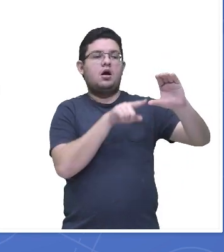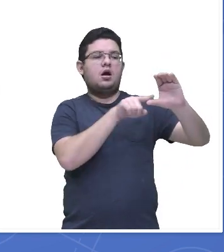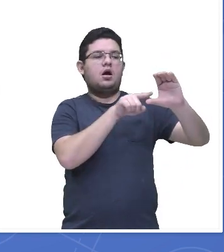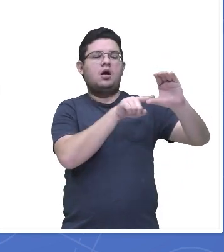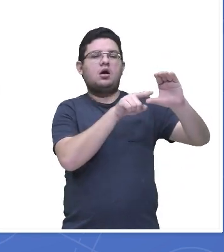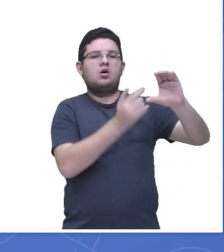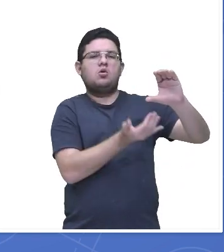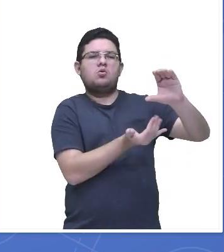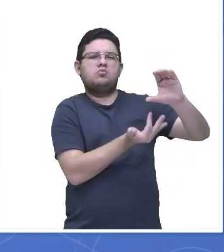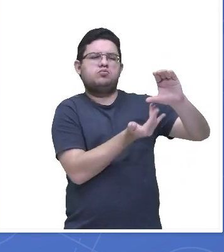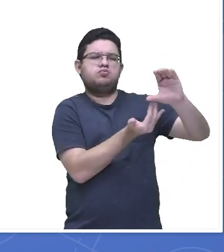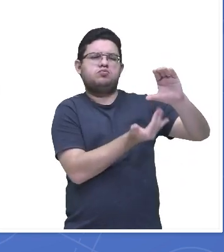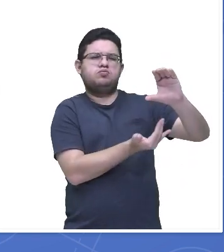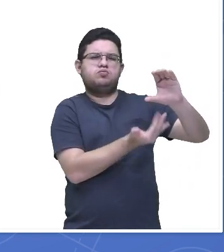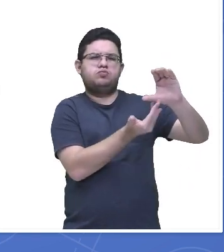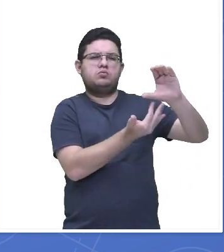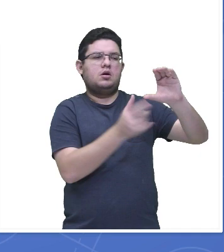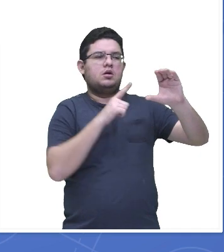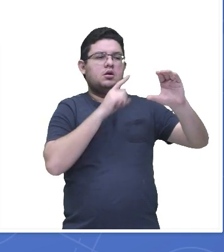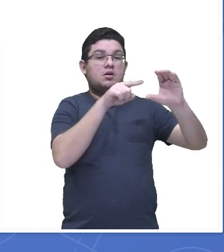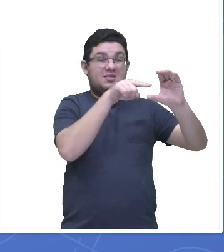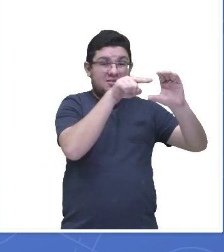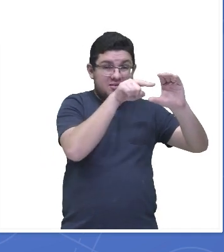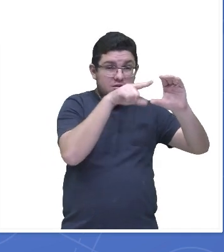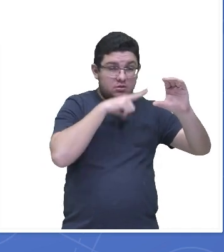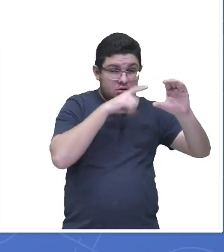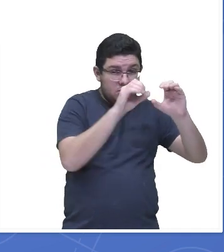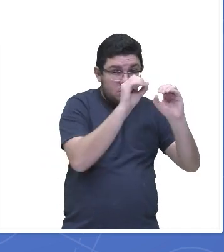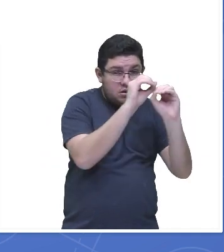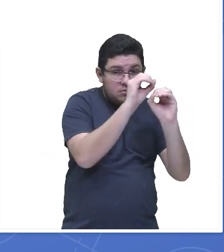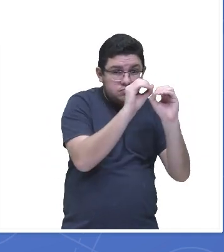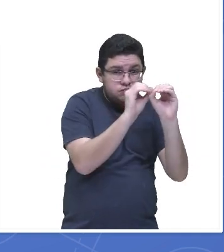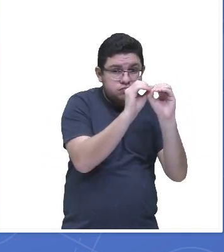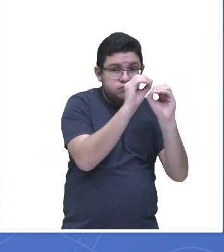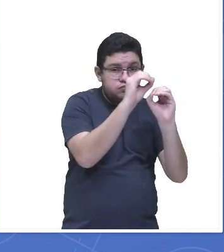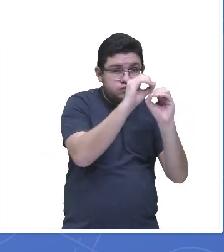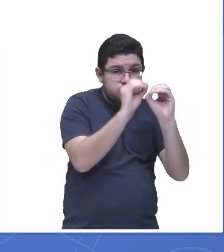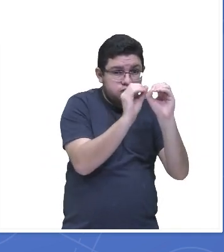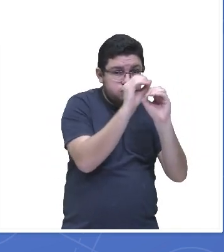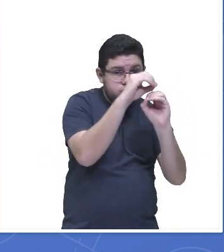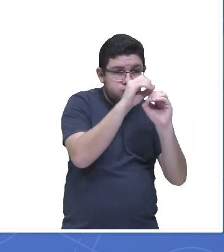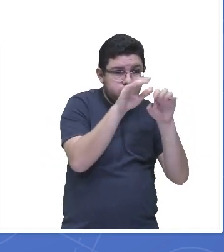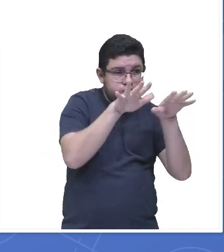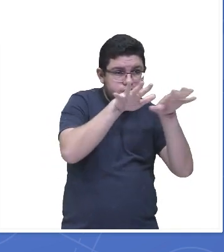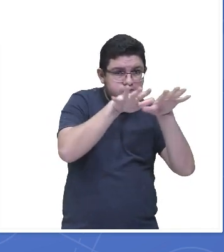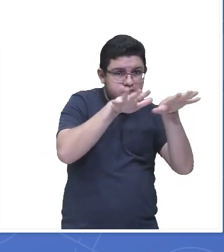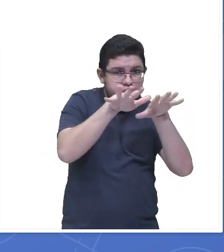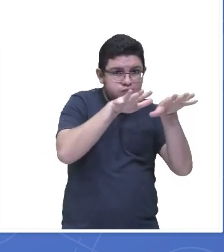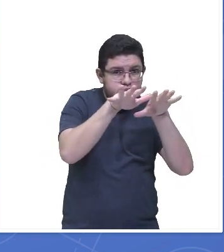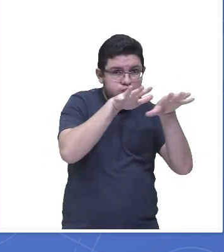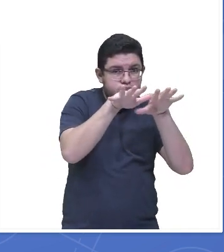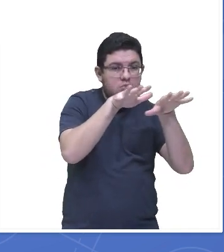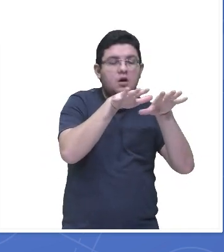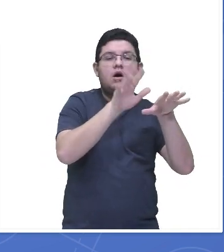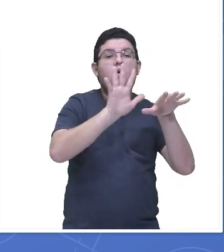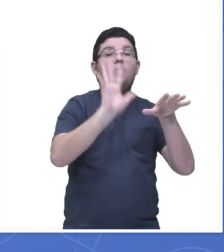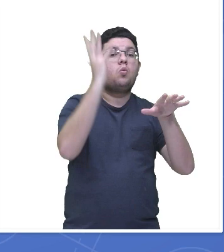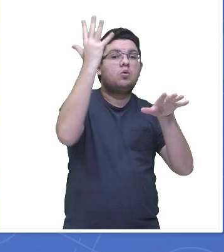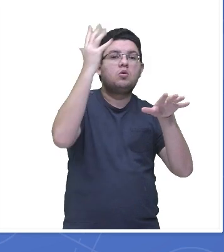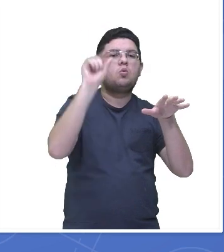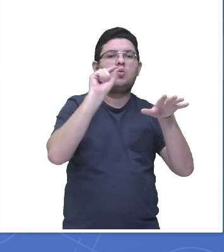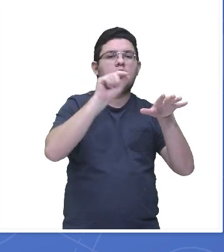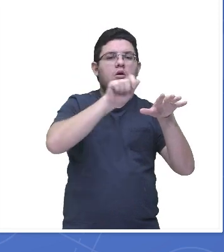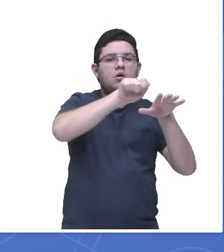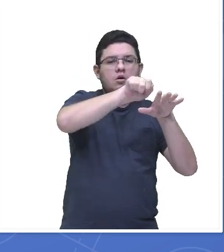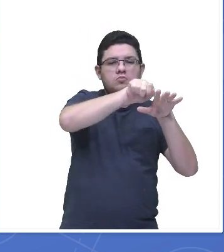agitar mais devido ao aumento de temperatura. E aí o calor ele vai se propagando, né? Se transferindo